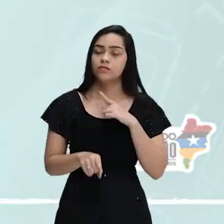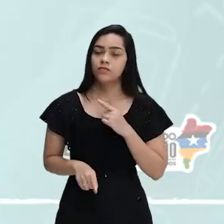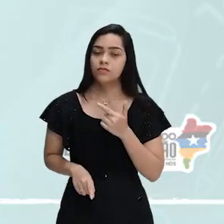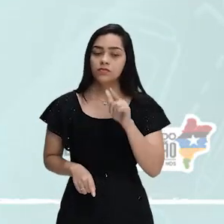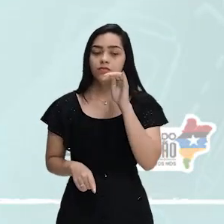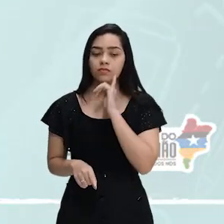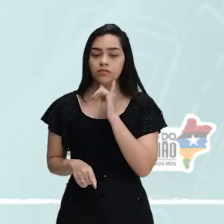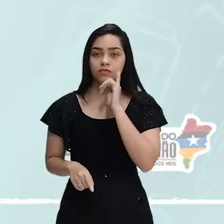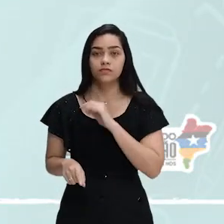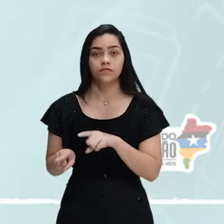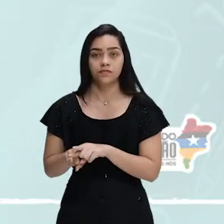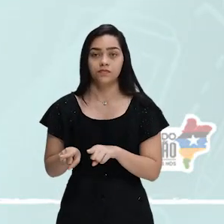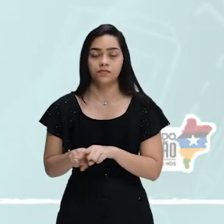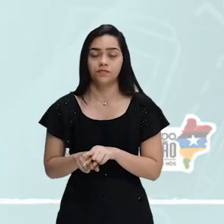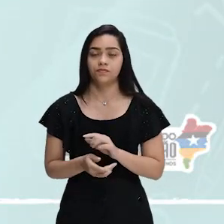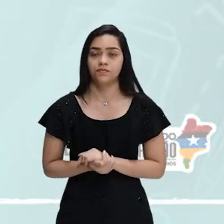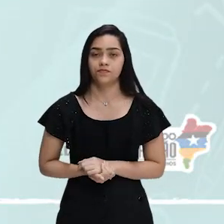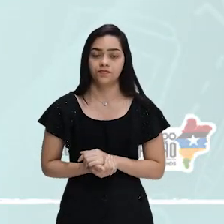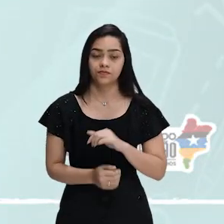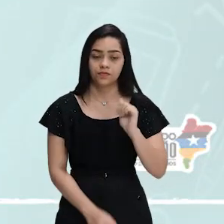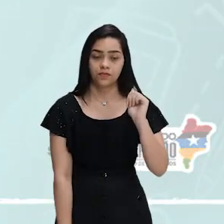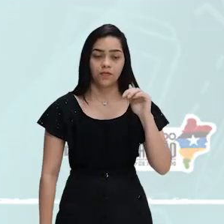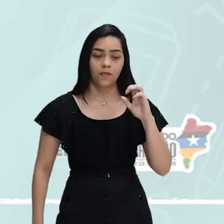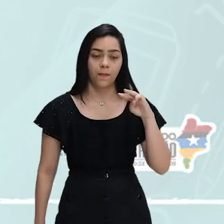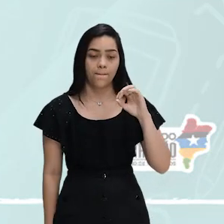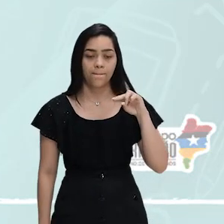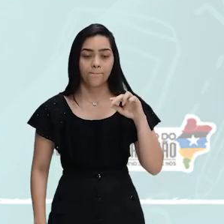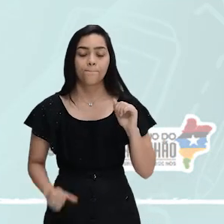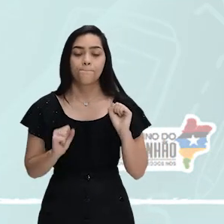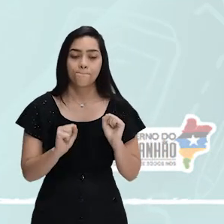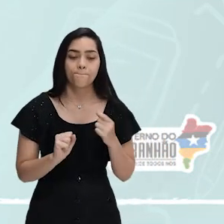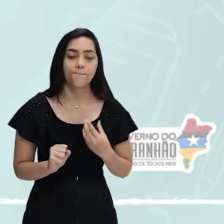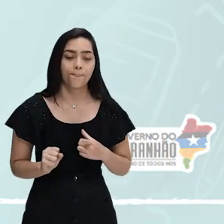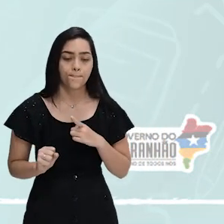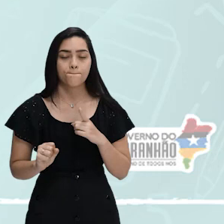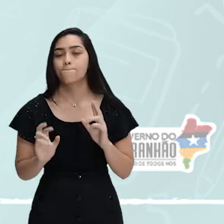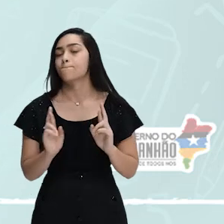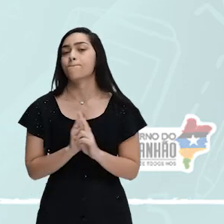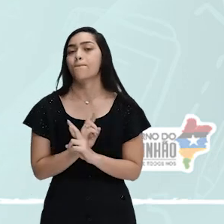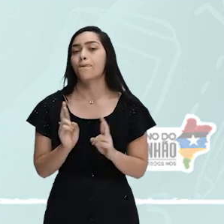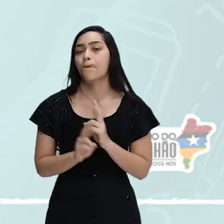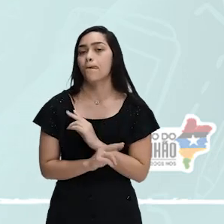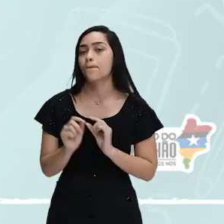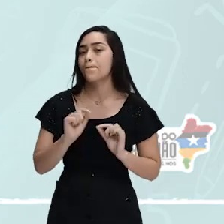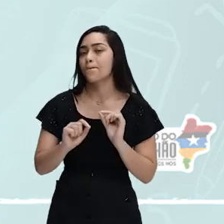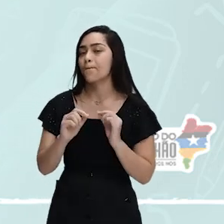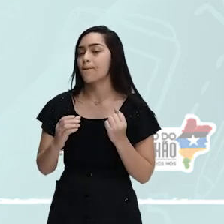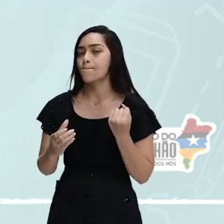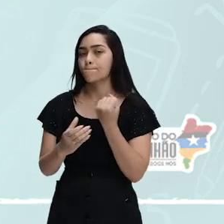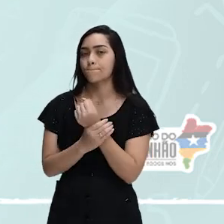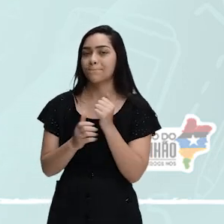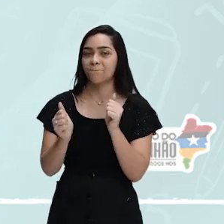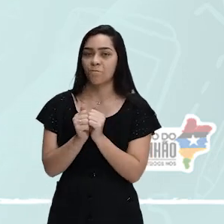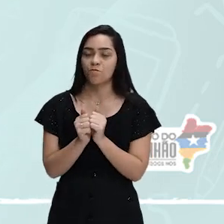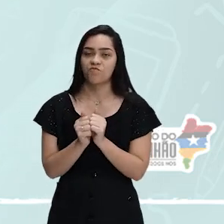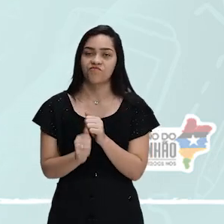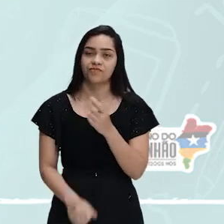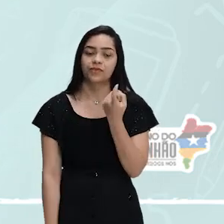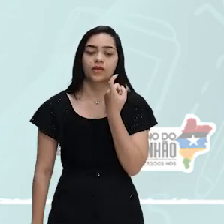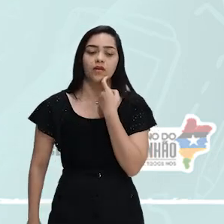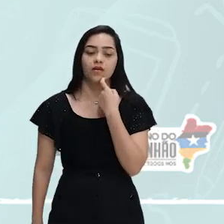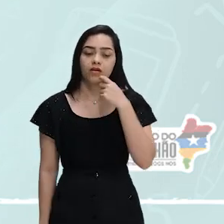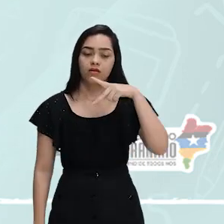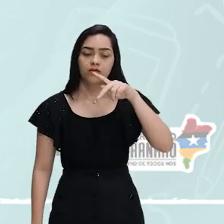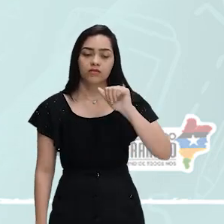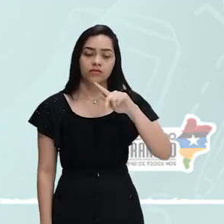quero mencionar para vocês. A anêmona do mar ela também pode estabelecer uma relação de protocooperação com o peixe palhaço.